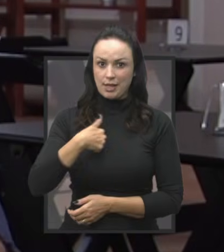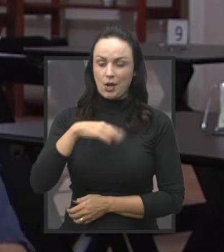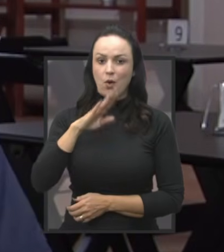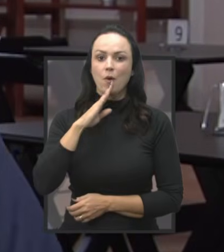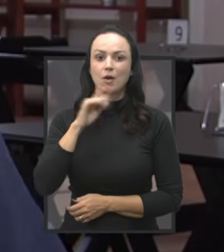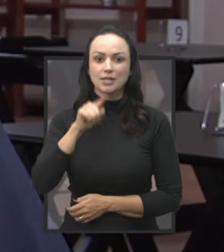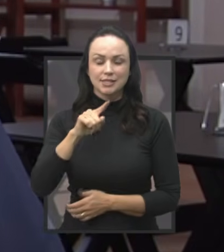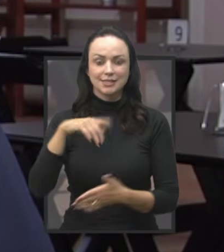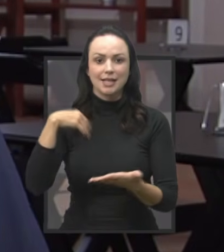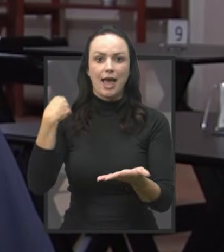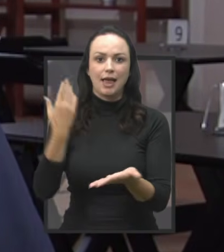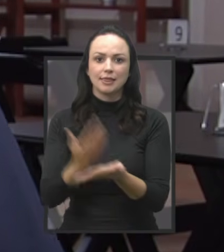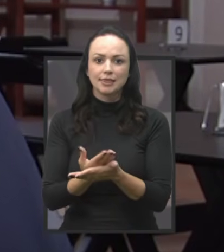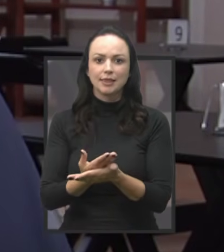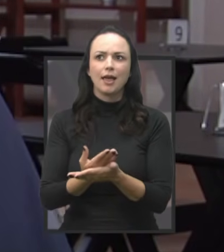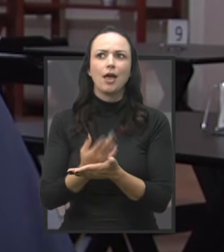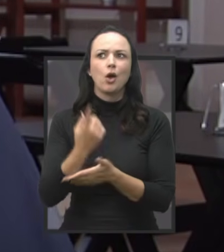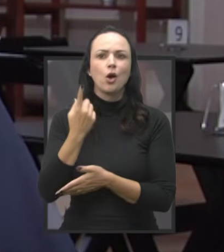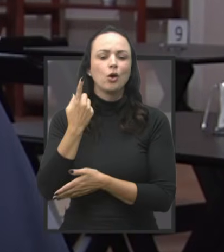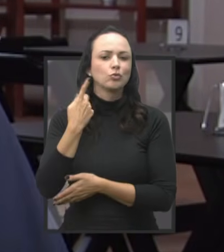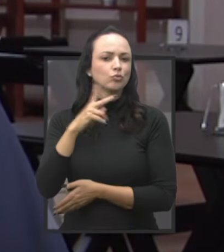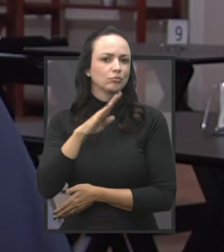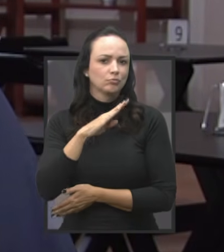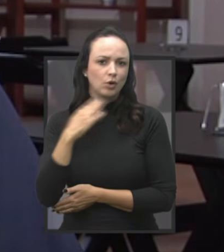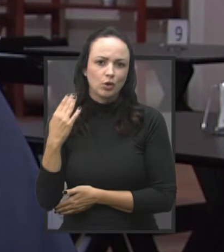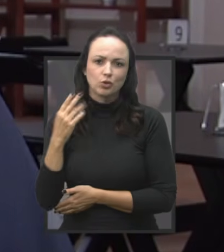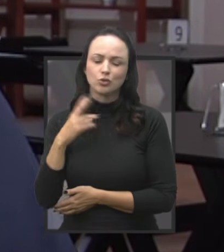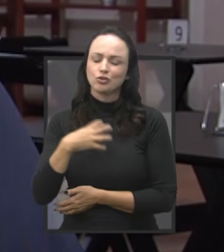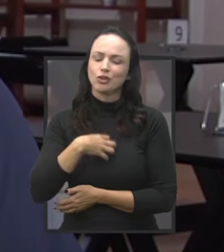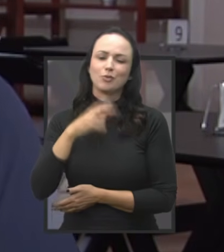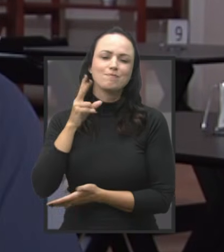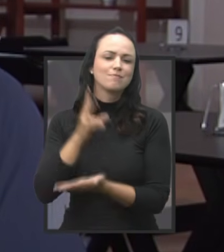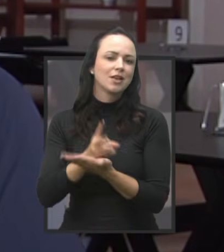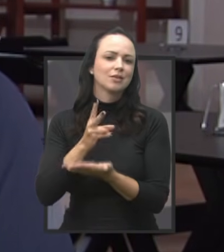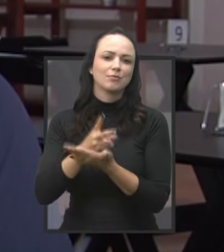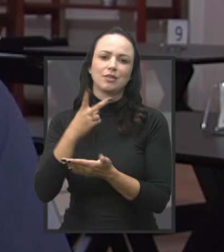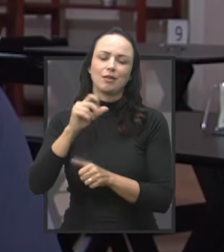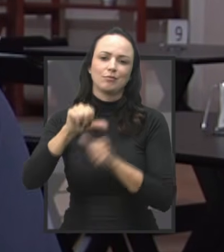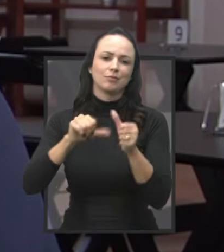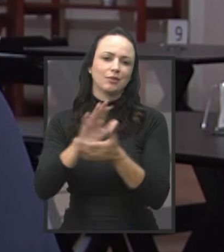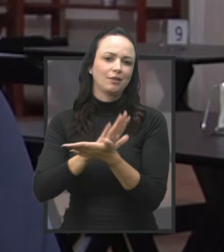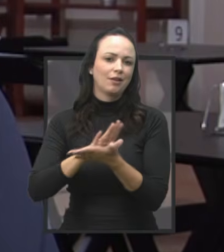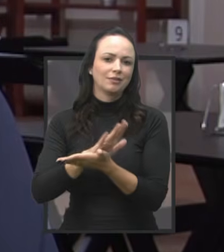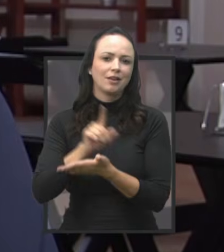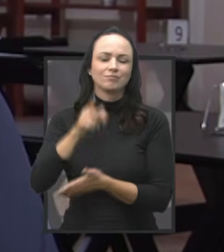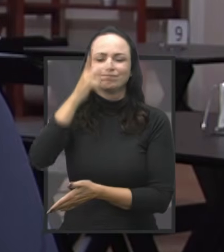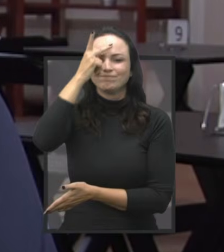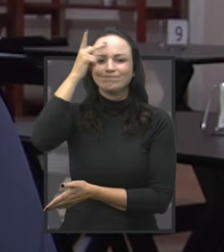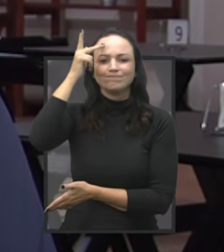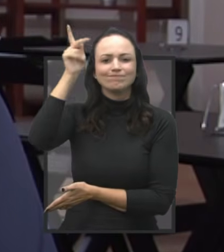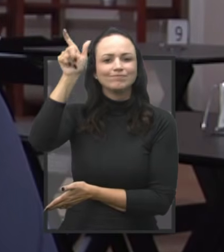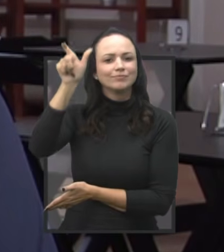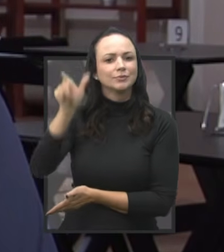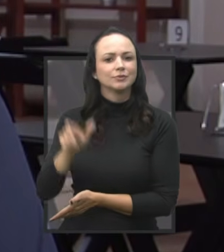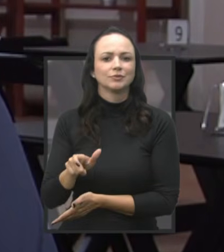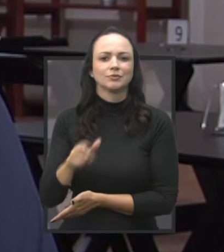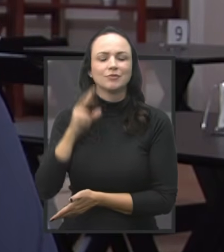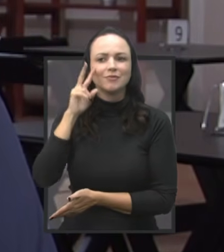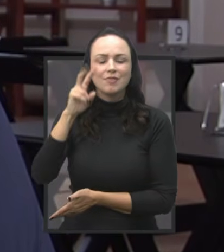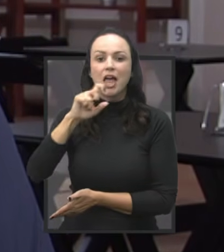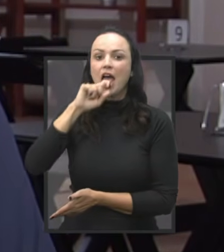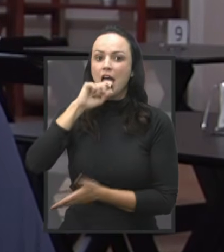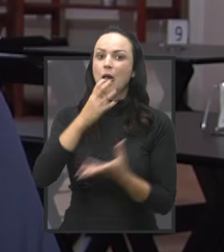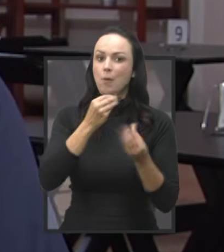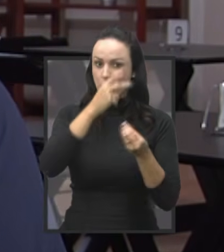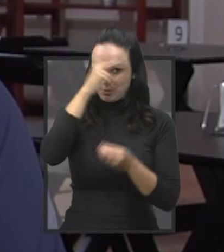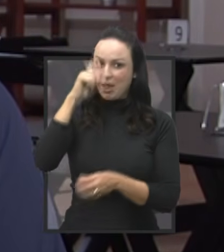conheci até os últimos dias dele, ele era do mesmo jeito. Era uma pessoa que dava